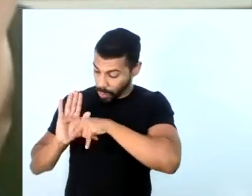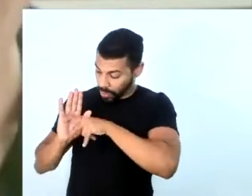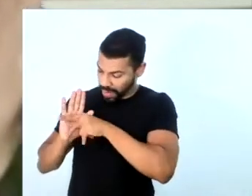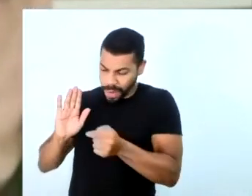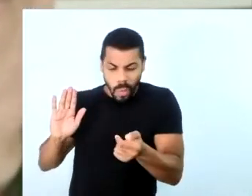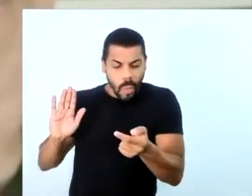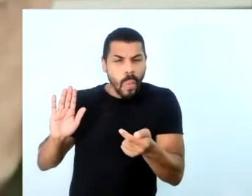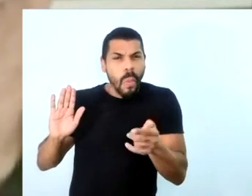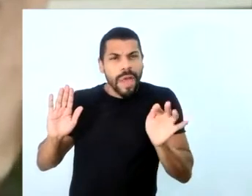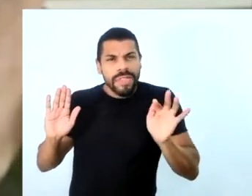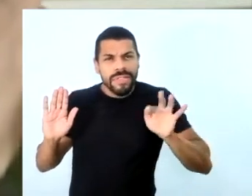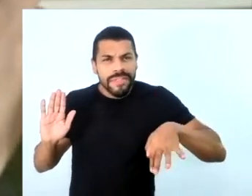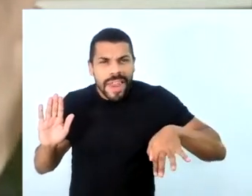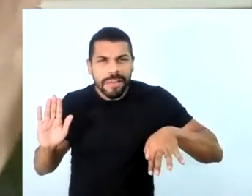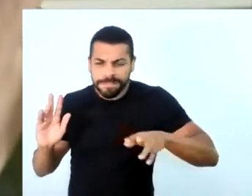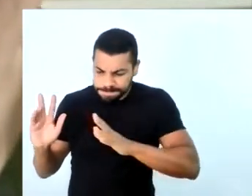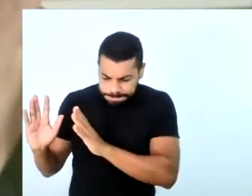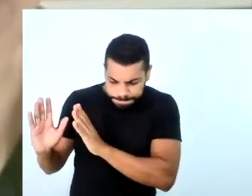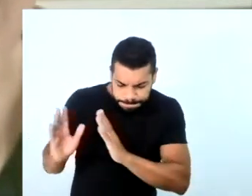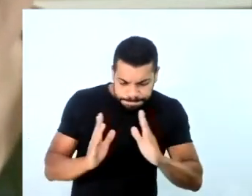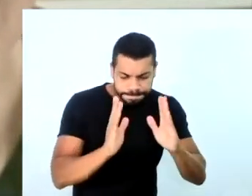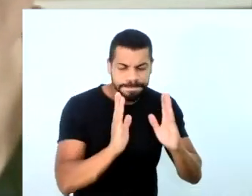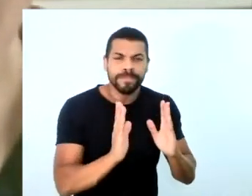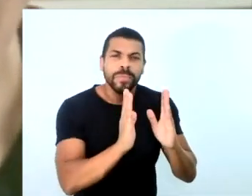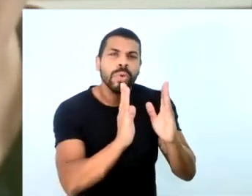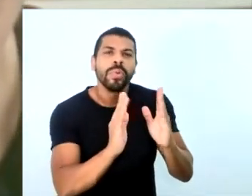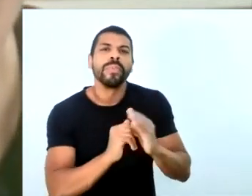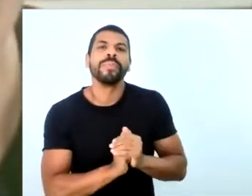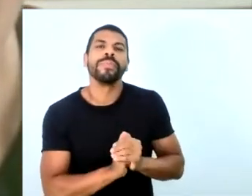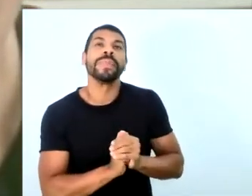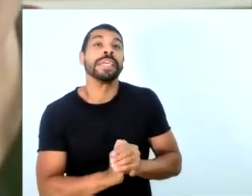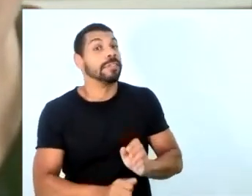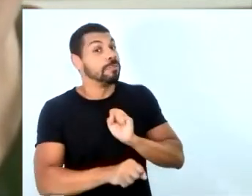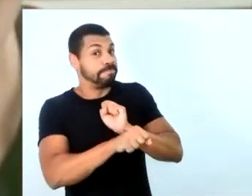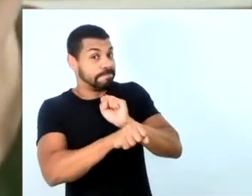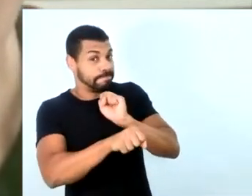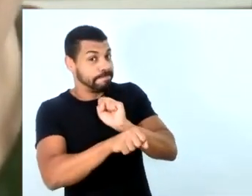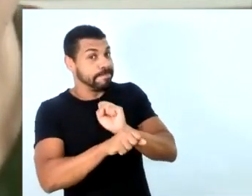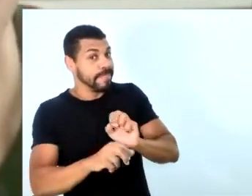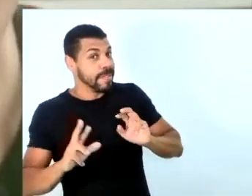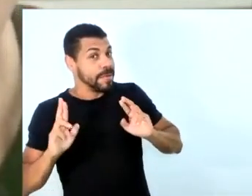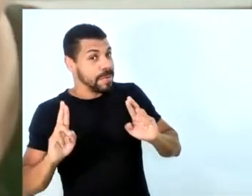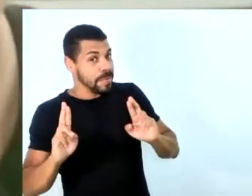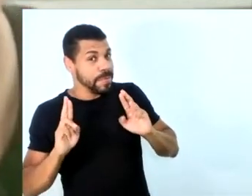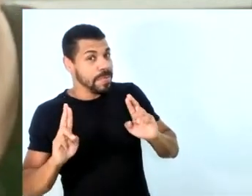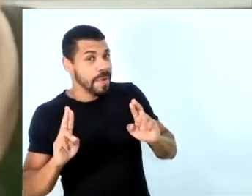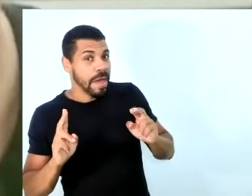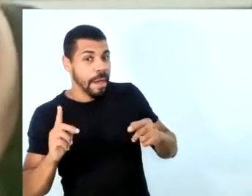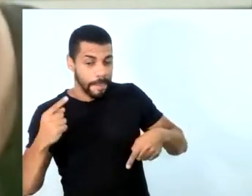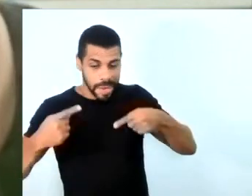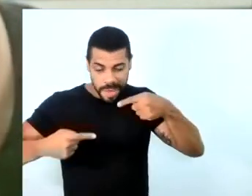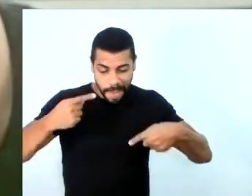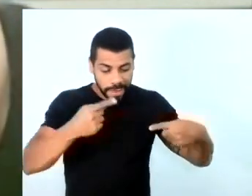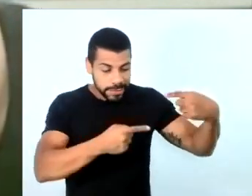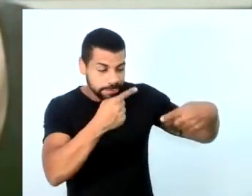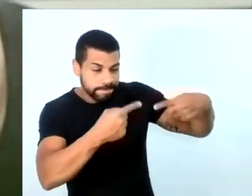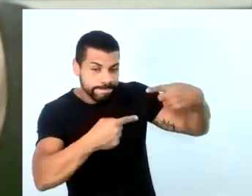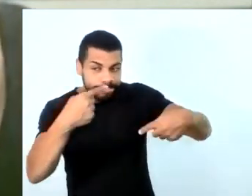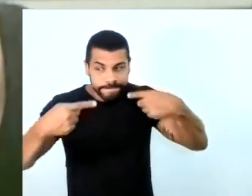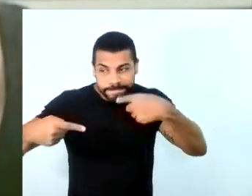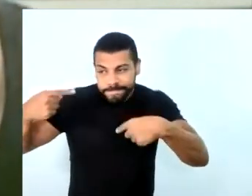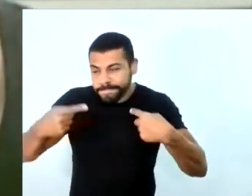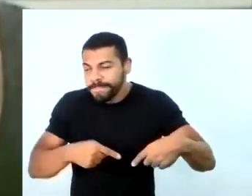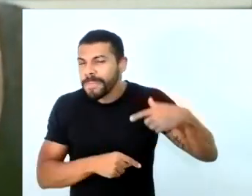agora, terminando um projeto, né, que é o Espero, que eu estou indo para debates,